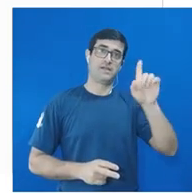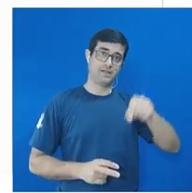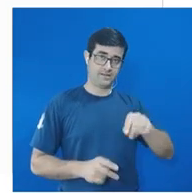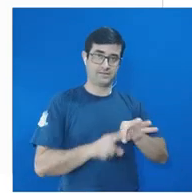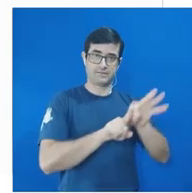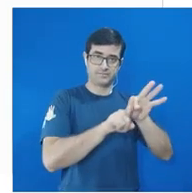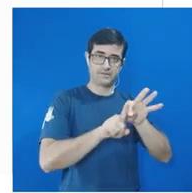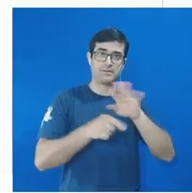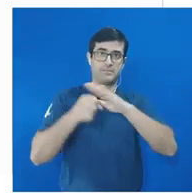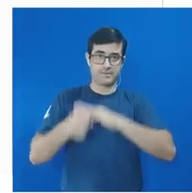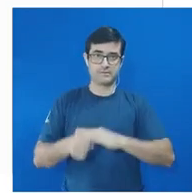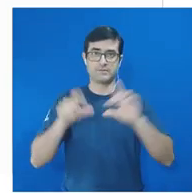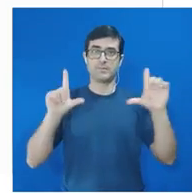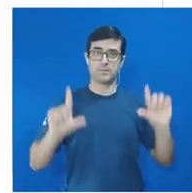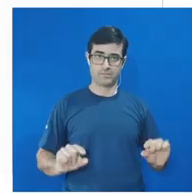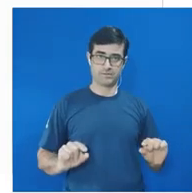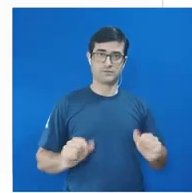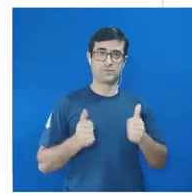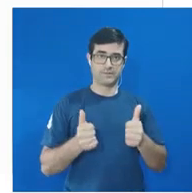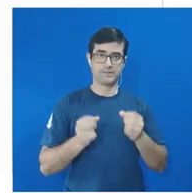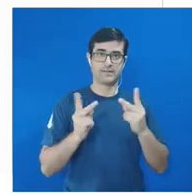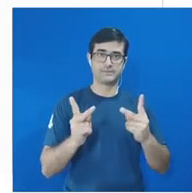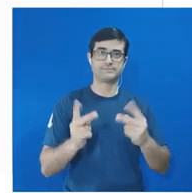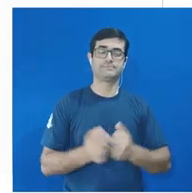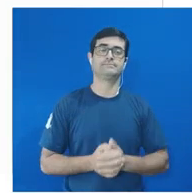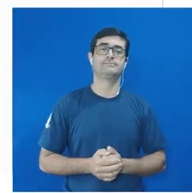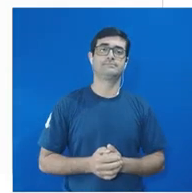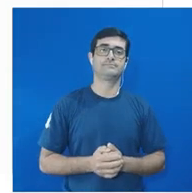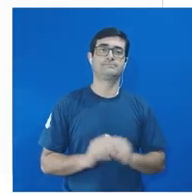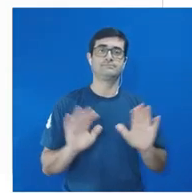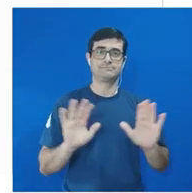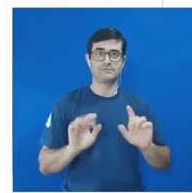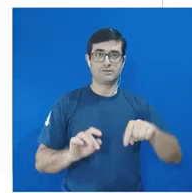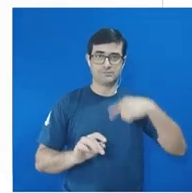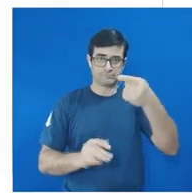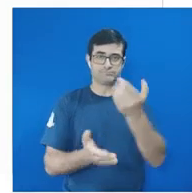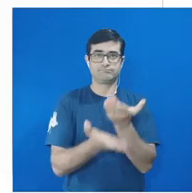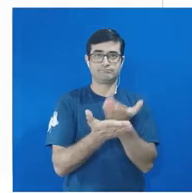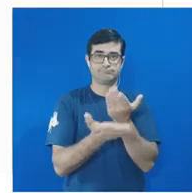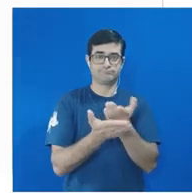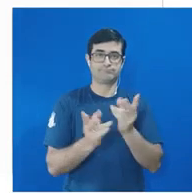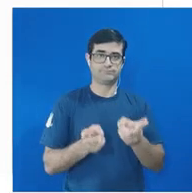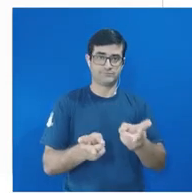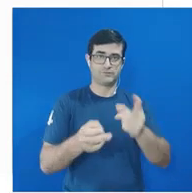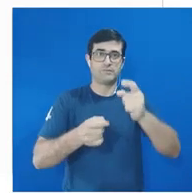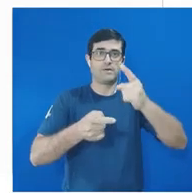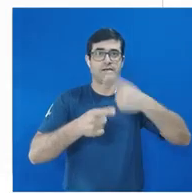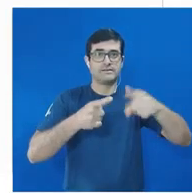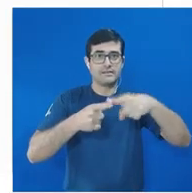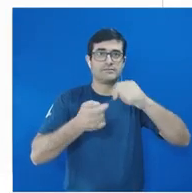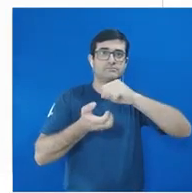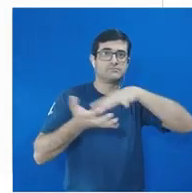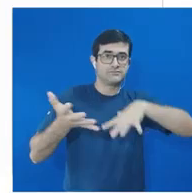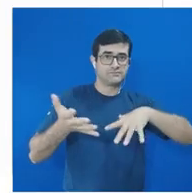porque a gente está trabalhando a pressões e temperaturas baixas, tá bom? Então, era isso.